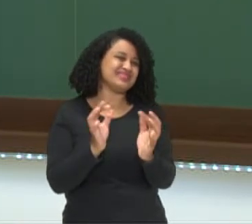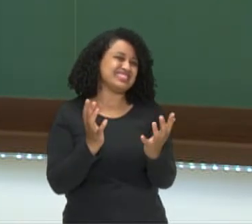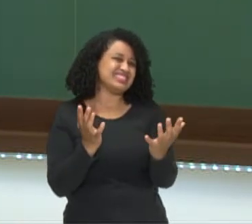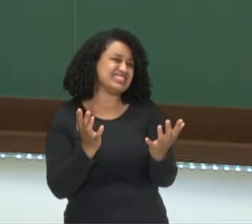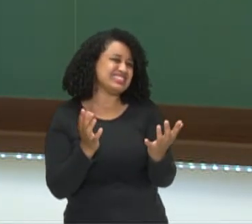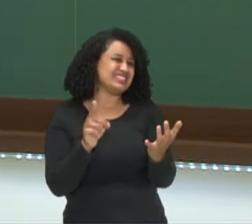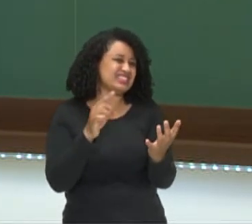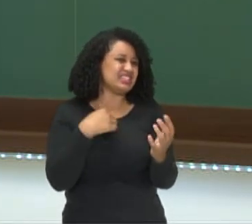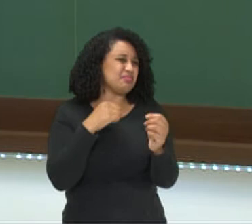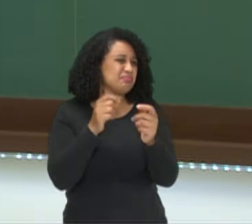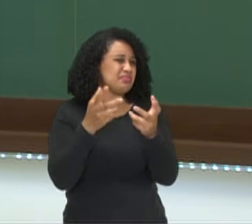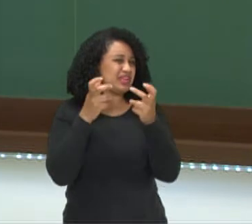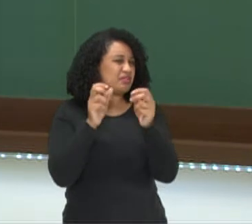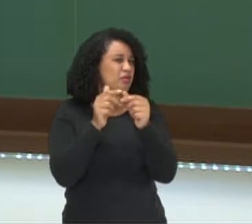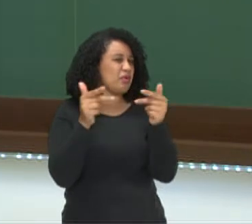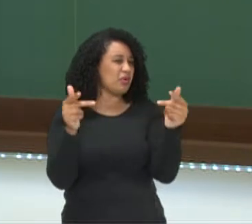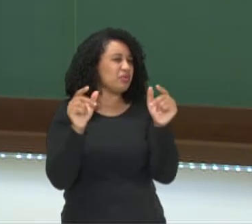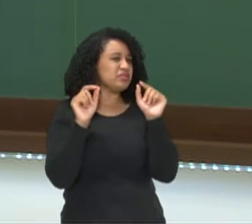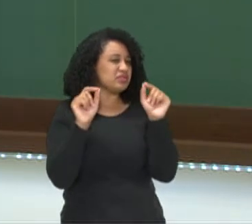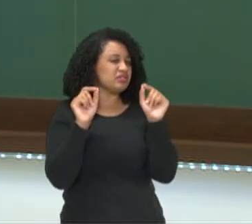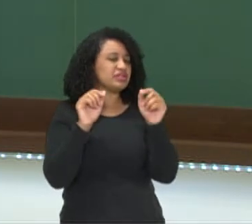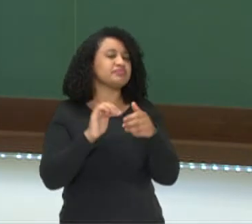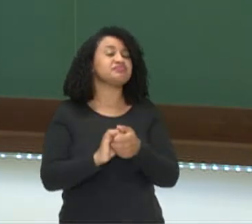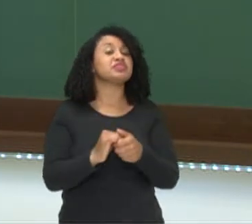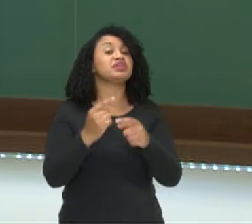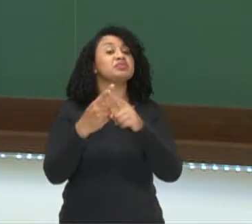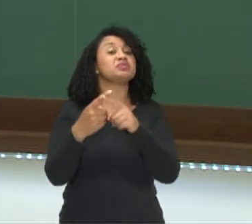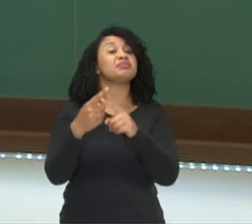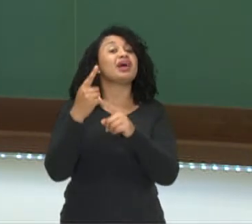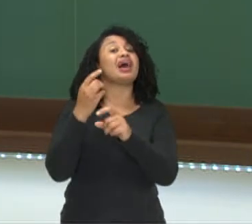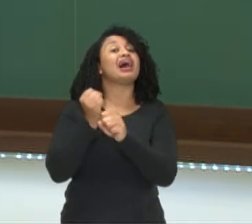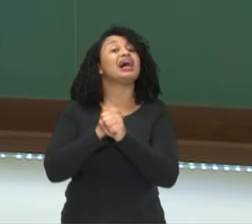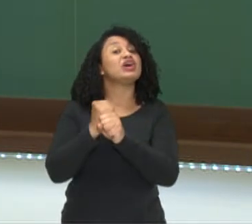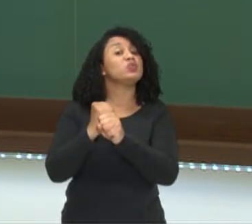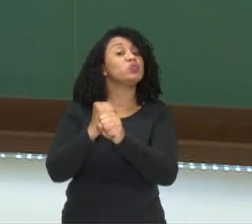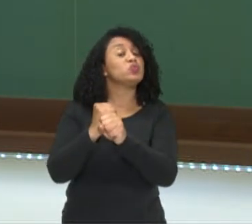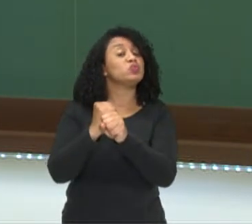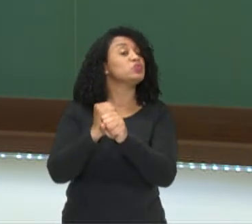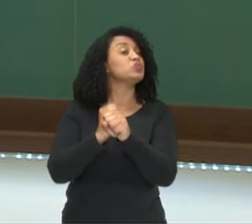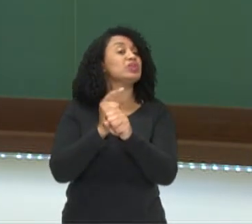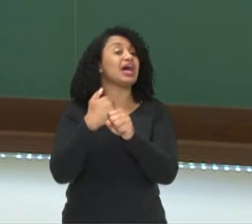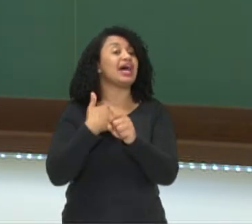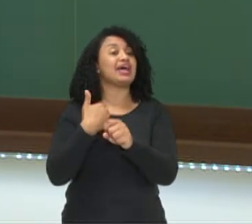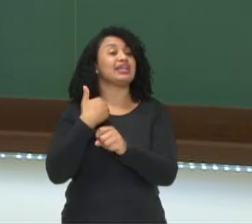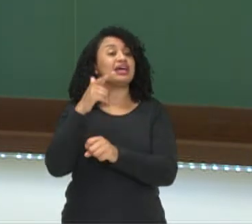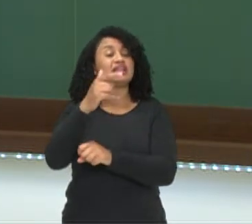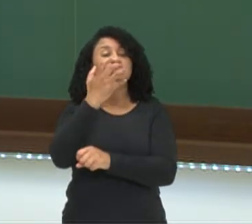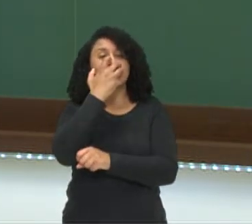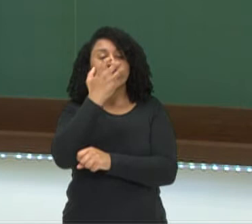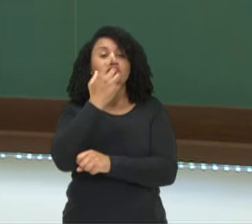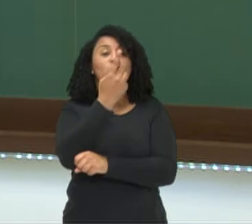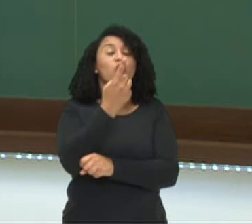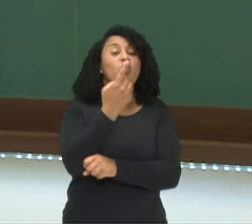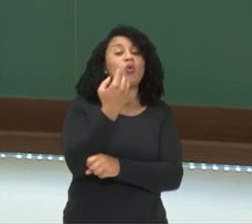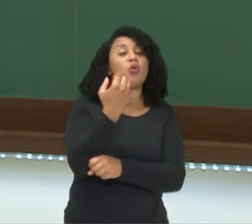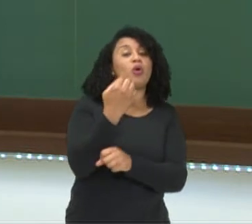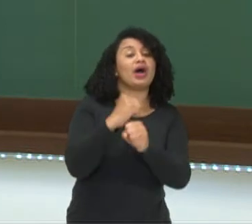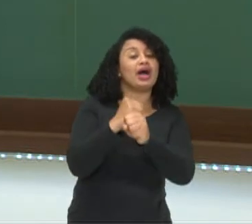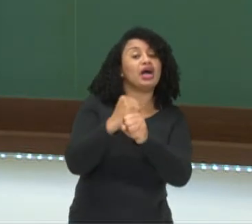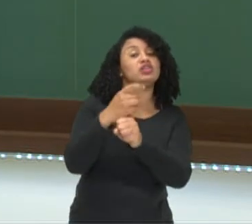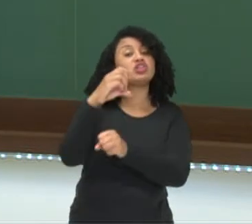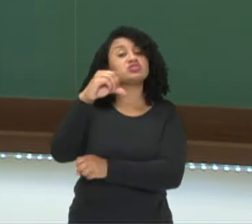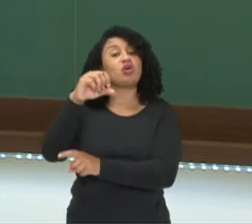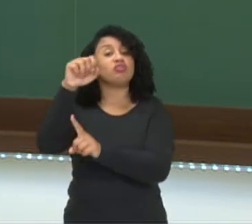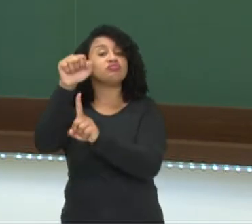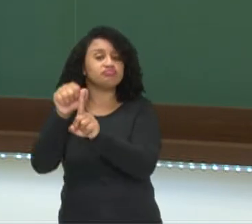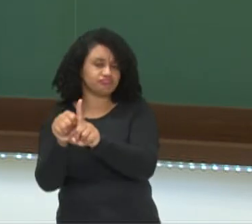Será que você prestou atenção num detalhe? A gente multiplica cada ano. A idade desse cão aqui é 1 ano e 9